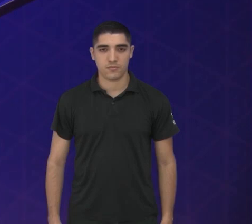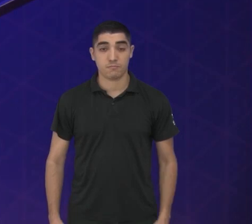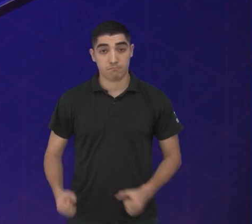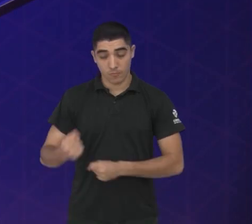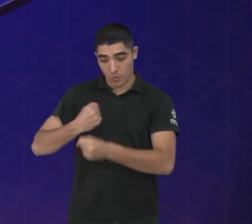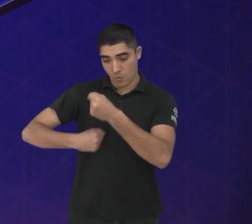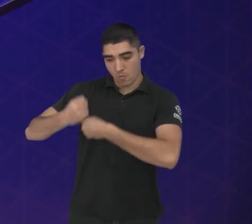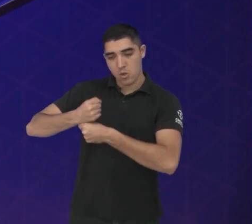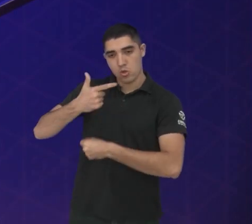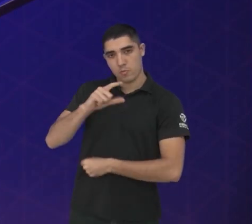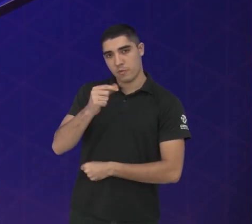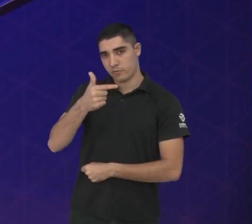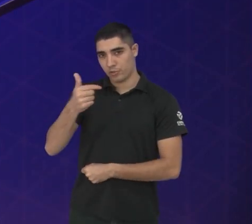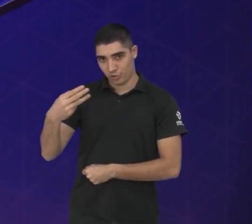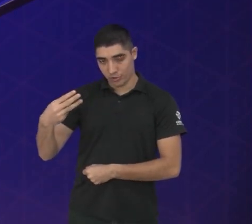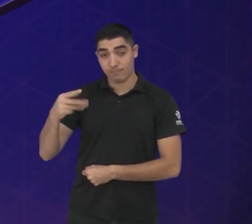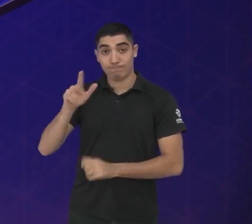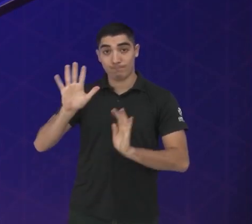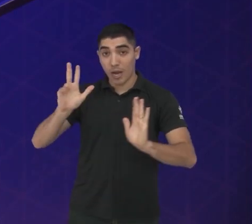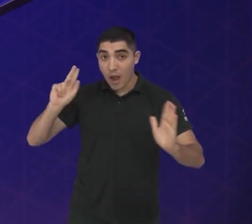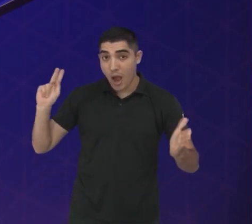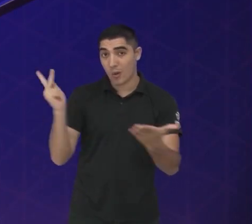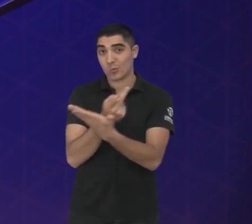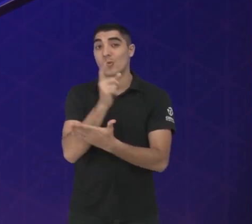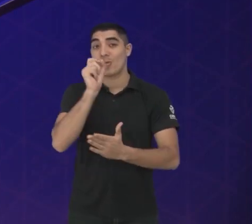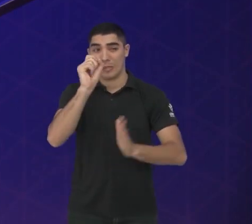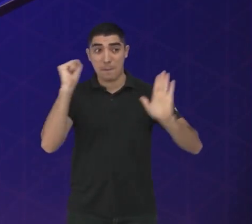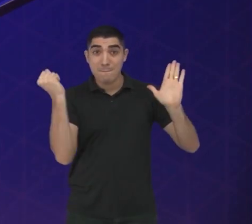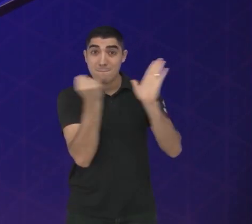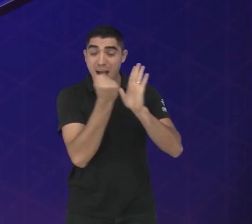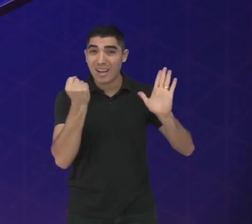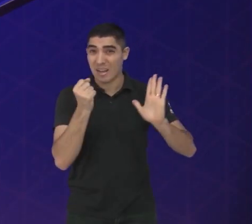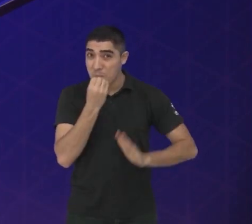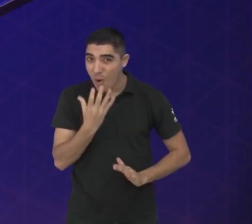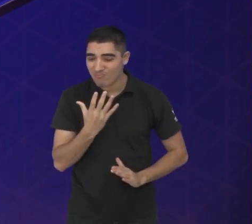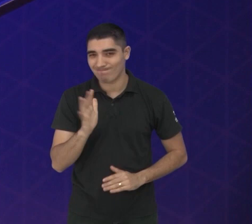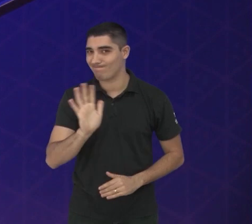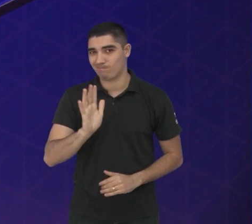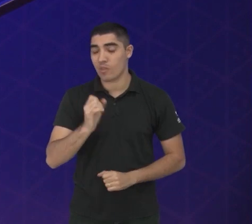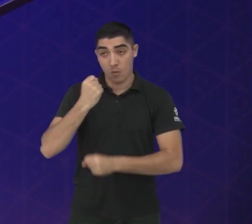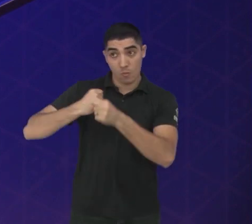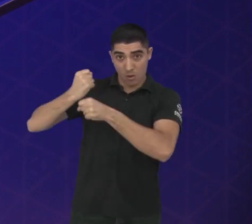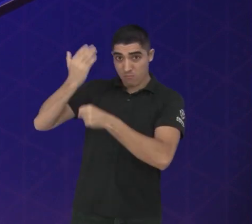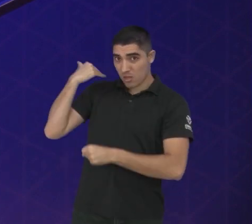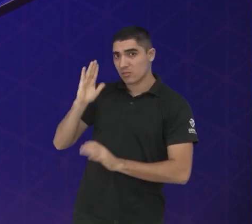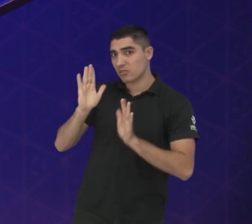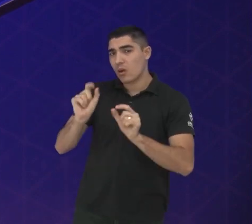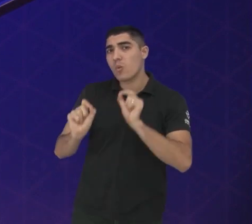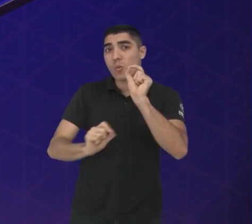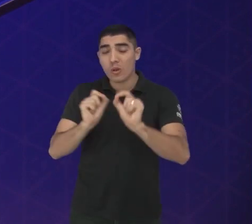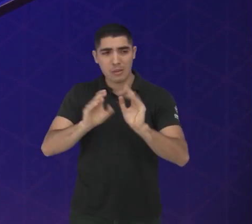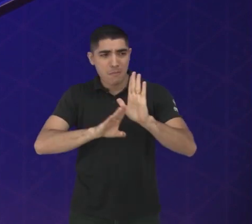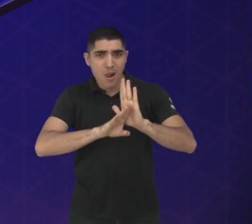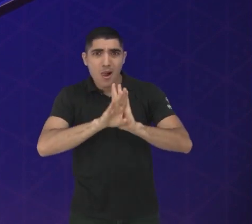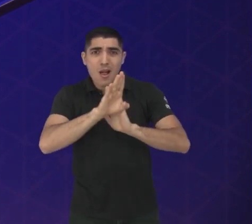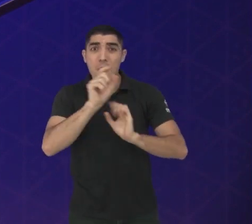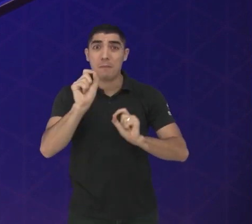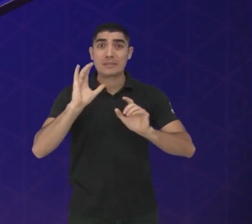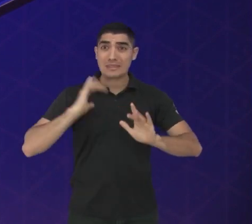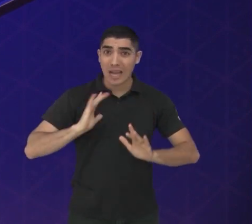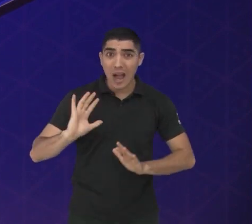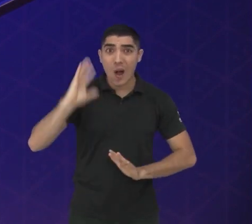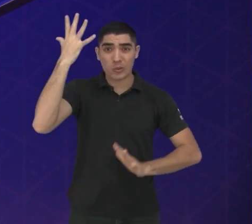Em 2023, atingimos um recorde nada bom para a gente aqui no Brasil. Durante o ano passado, tivemos o maior número de